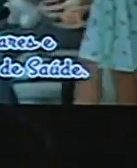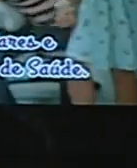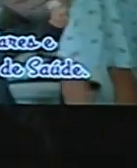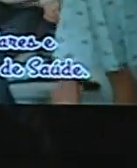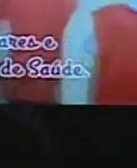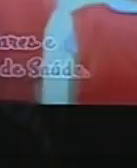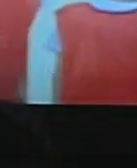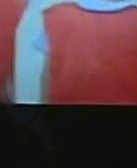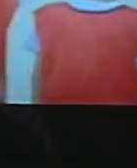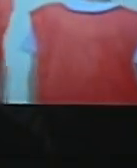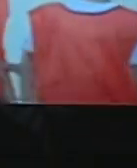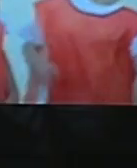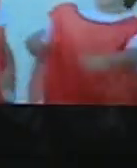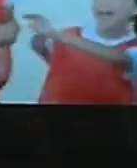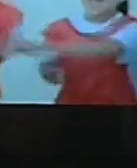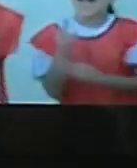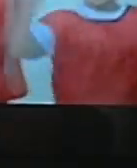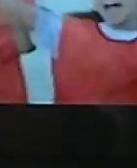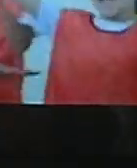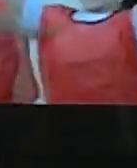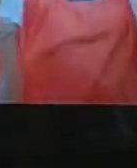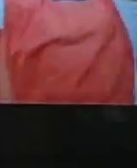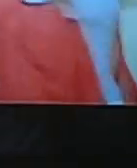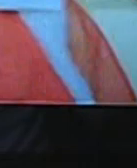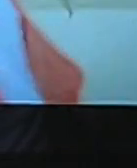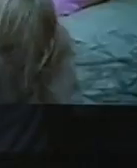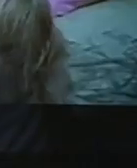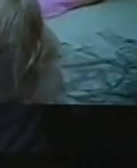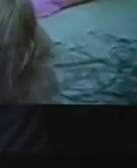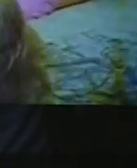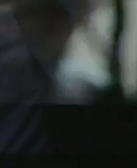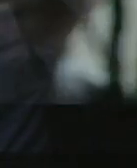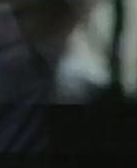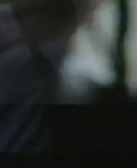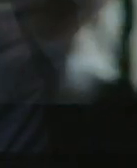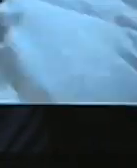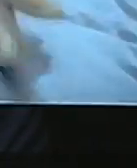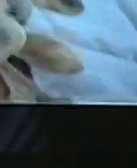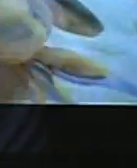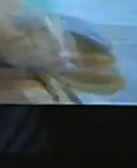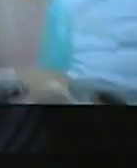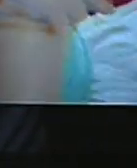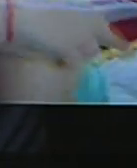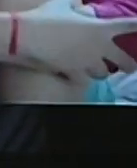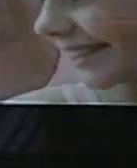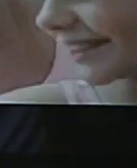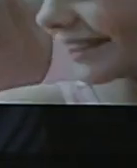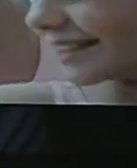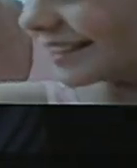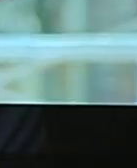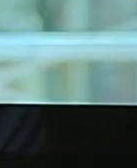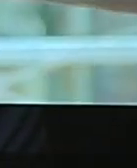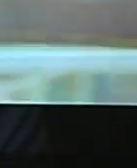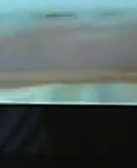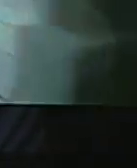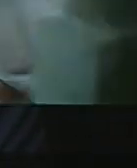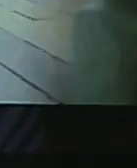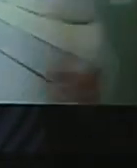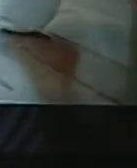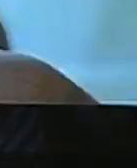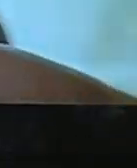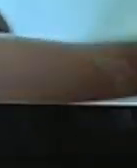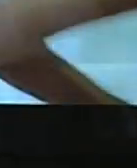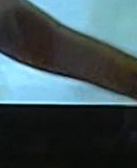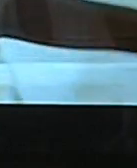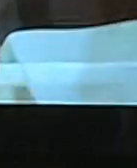saúde cada menina é de um jeito mas todas precisam de proteção PR se proteger do